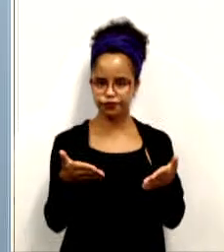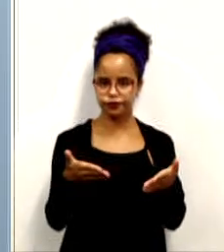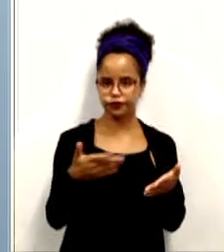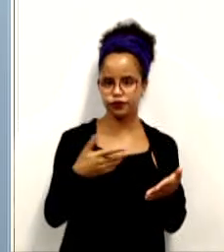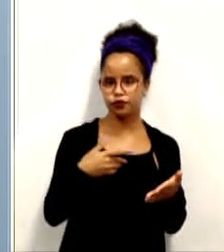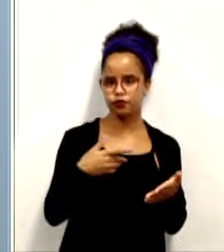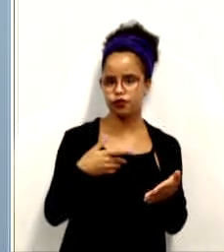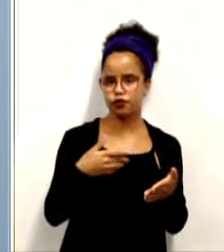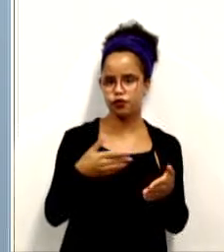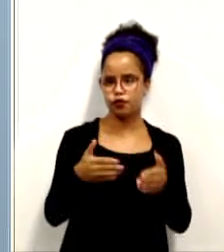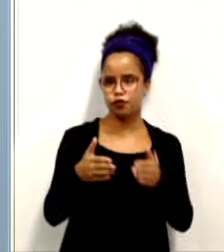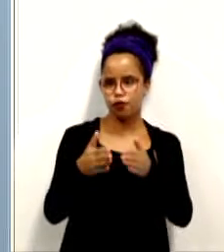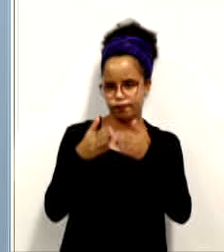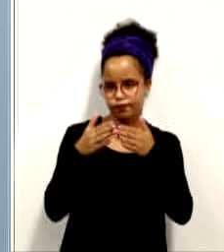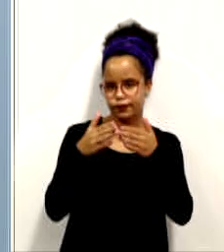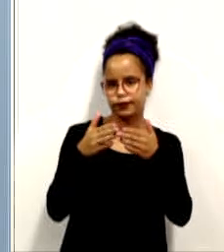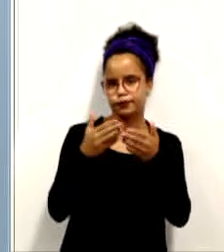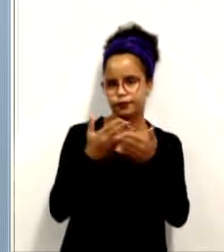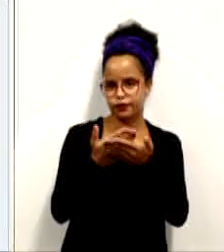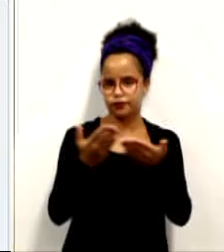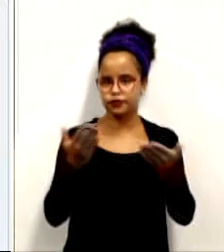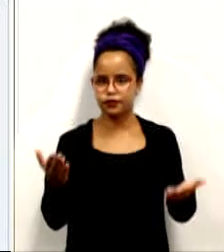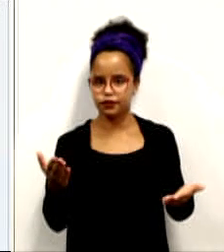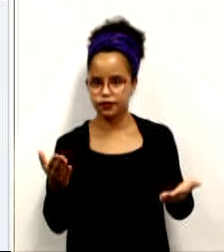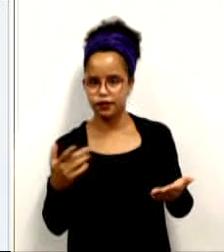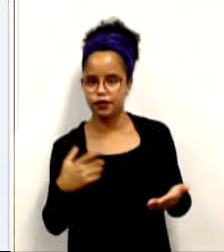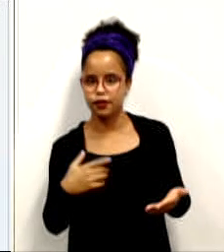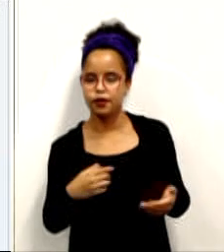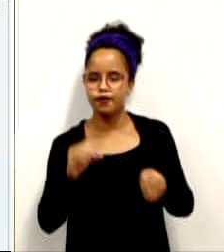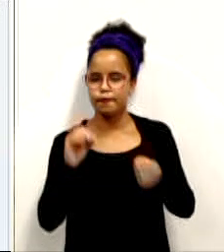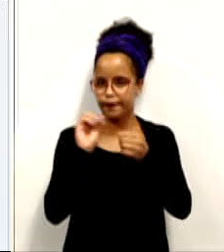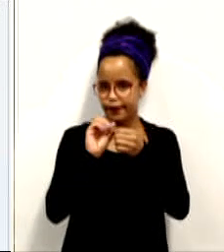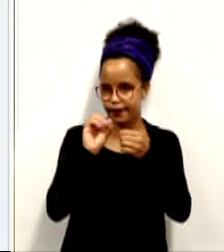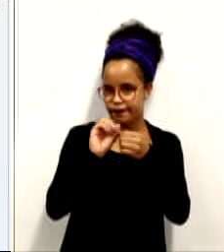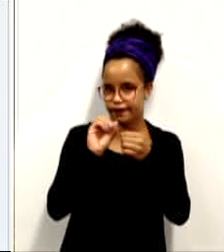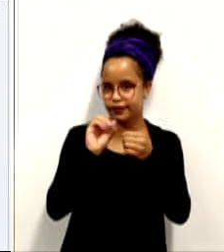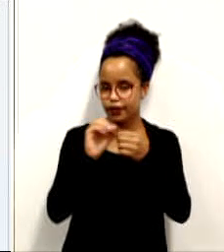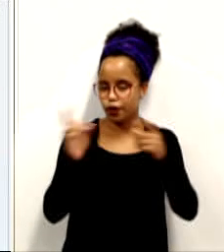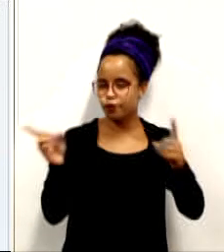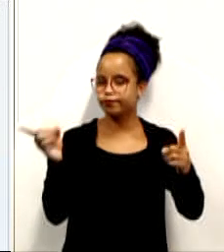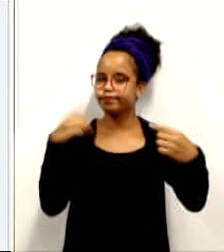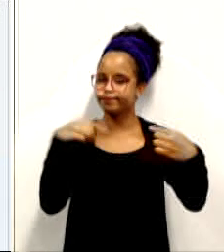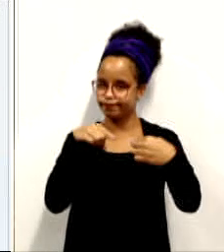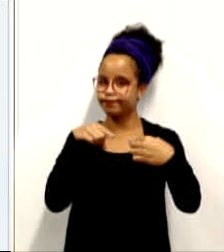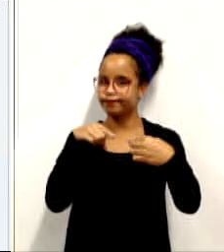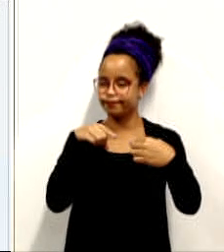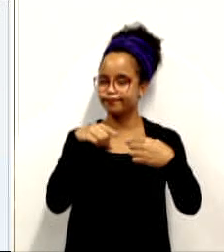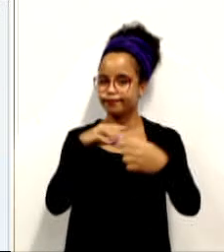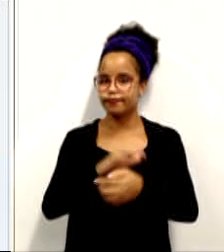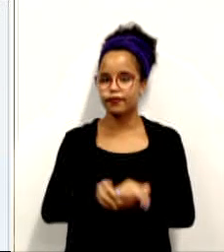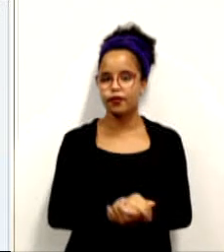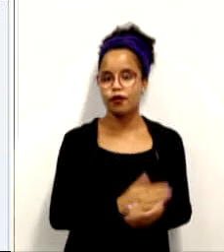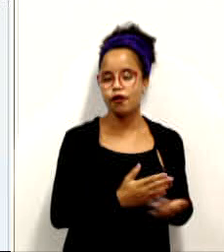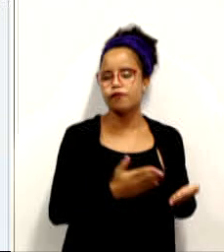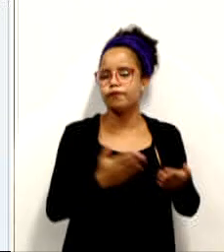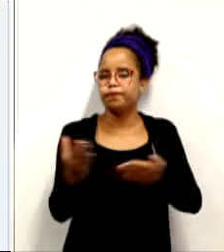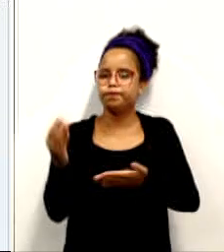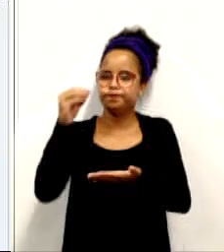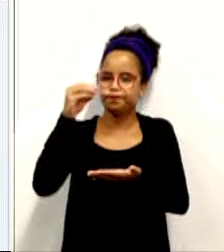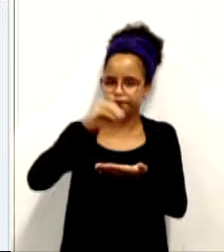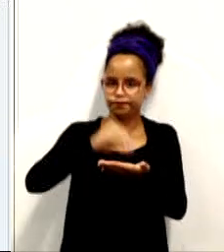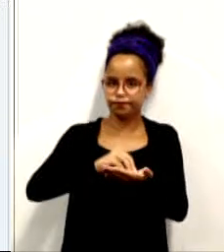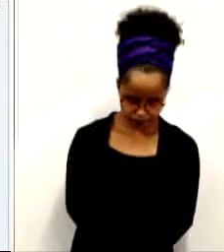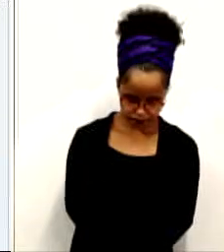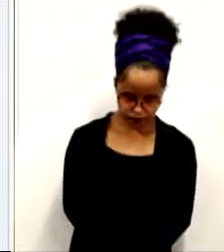uma experiência, um desafio. Vamos colocar a mão na